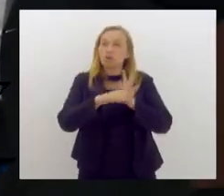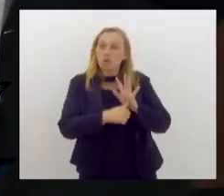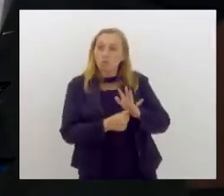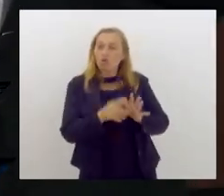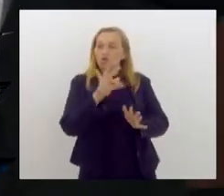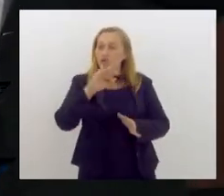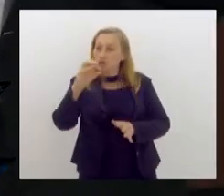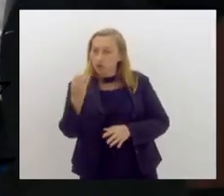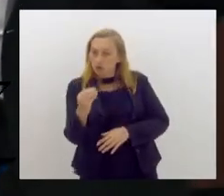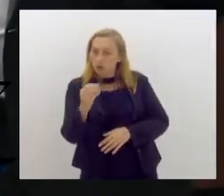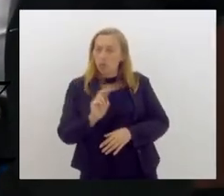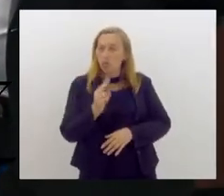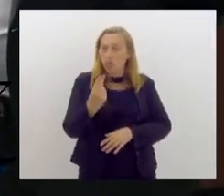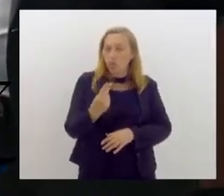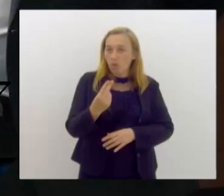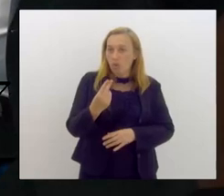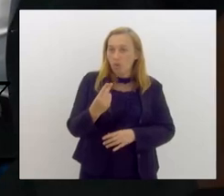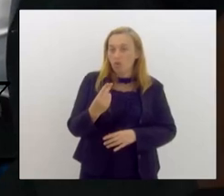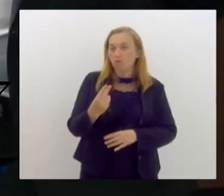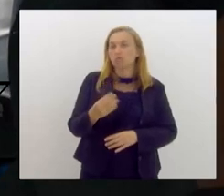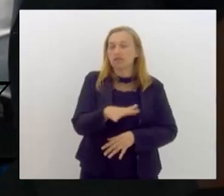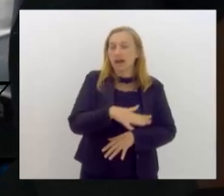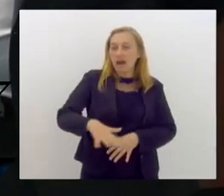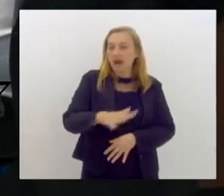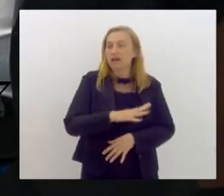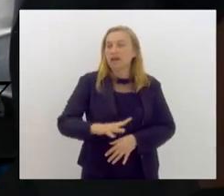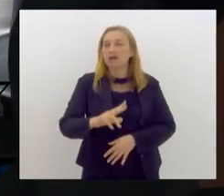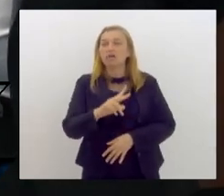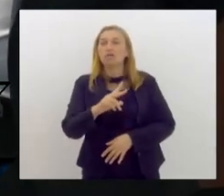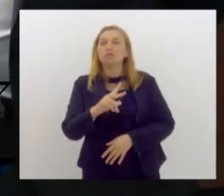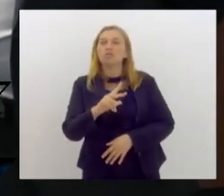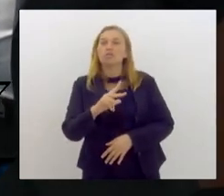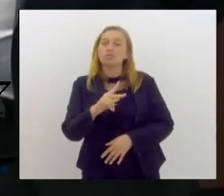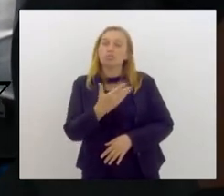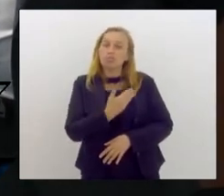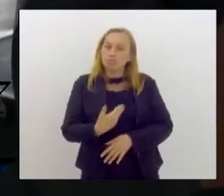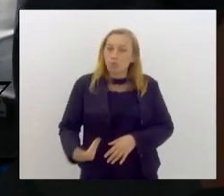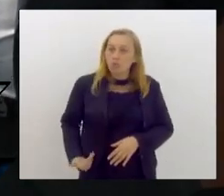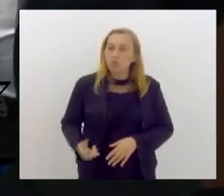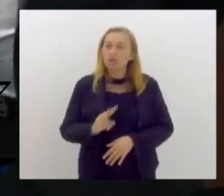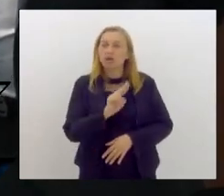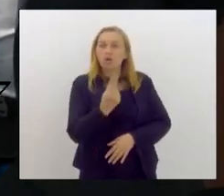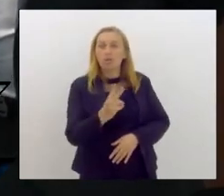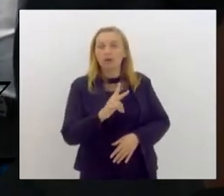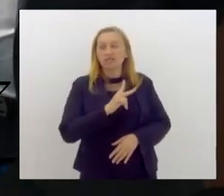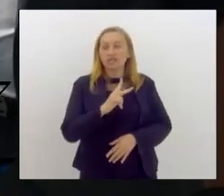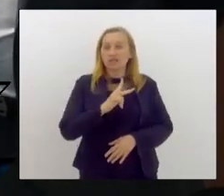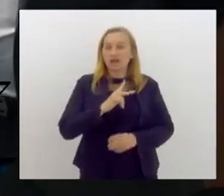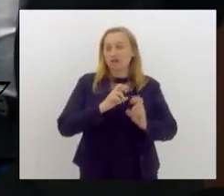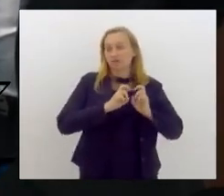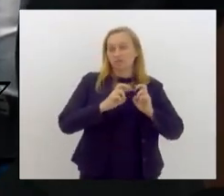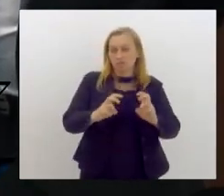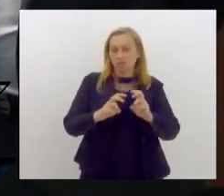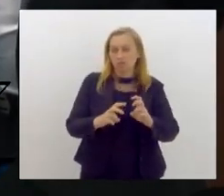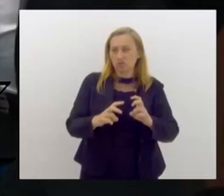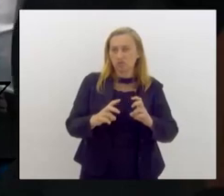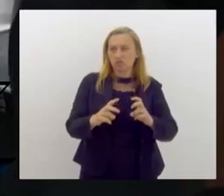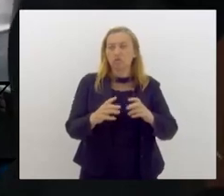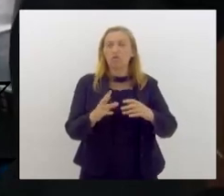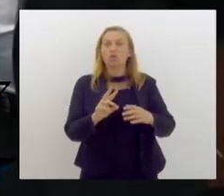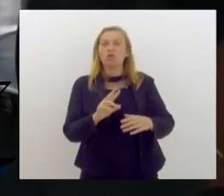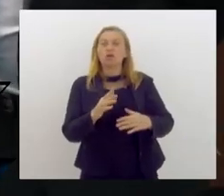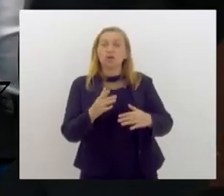fio, ou da rede pública, seja ela de iluminação, seja ela da ferrovia, ou daqui a pouco vai chegar no